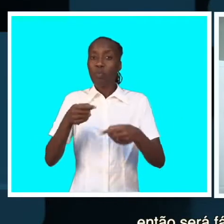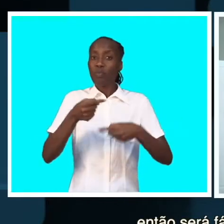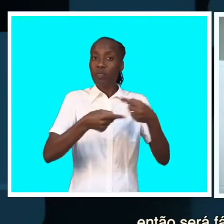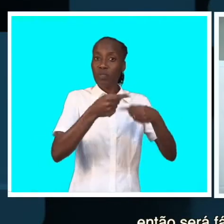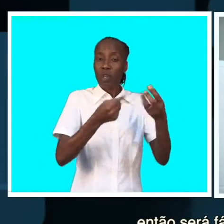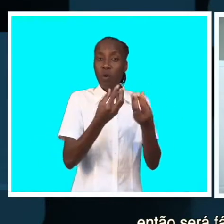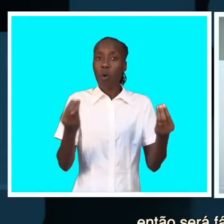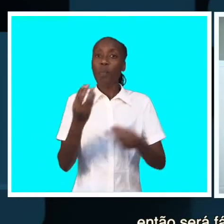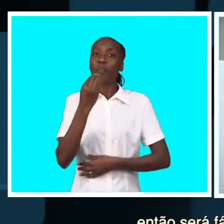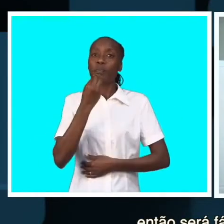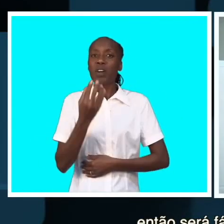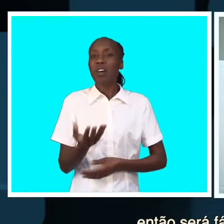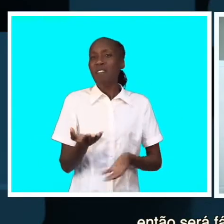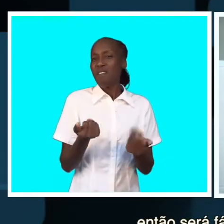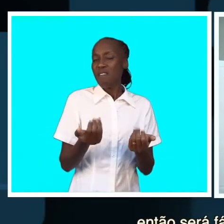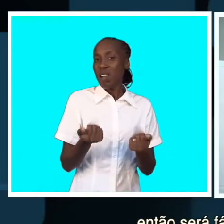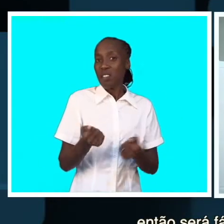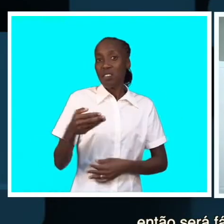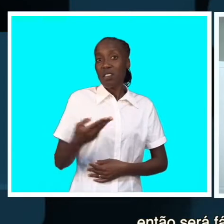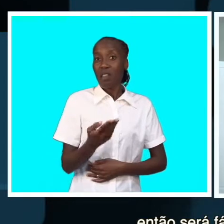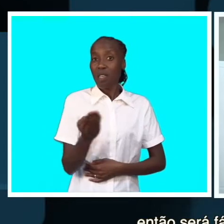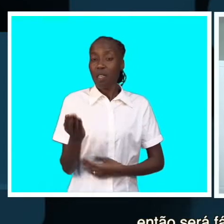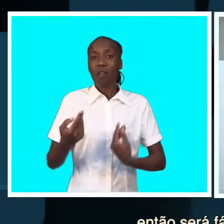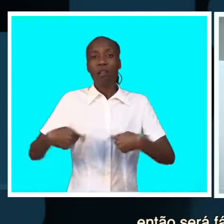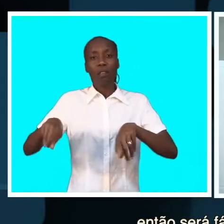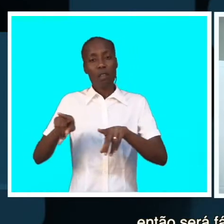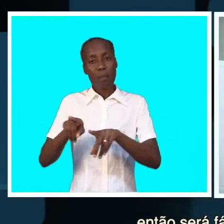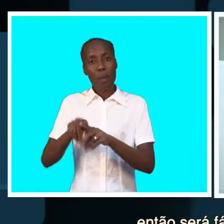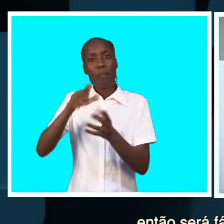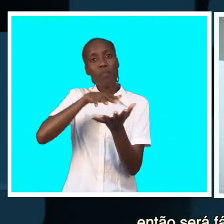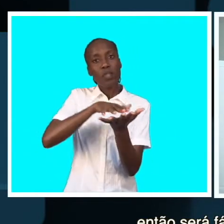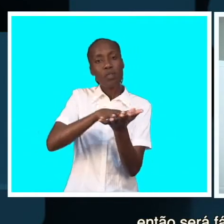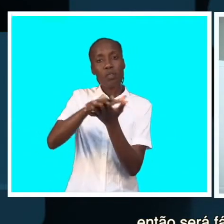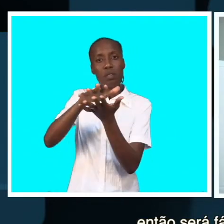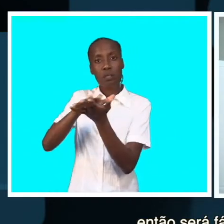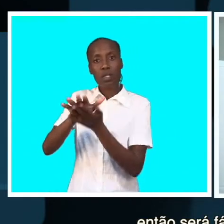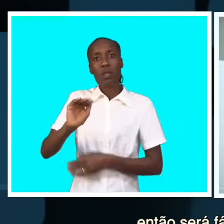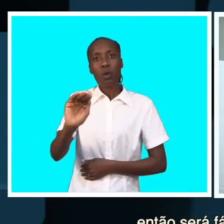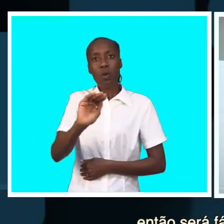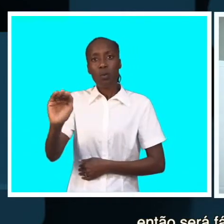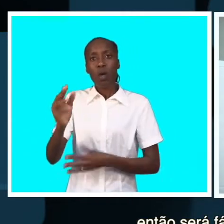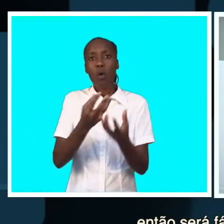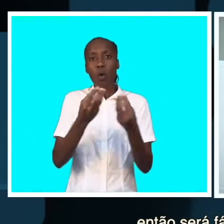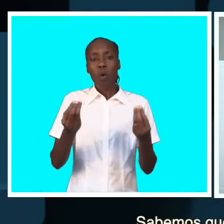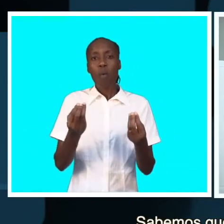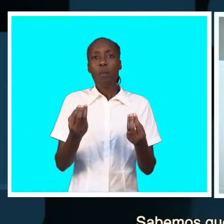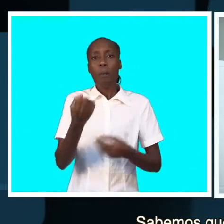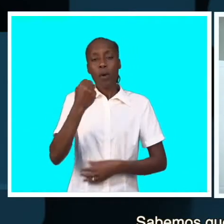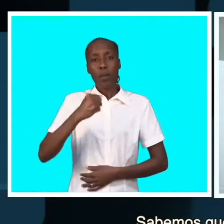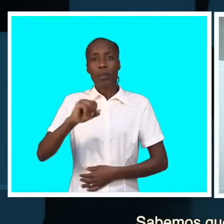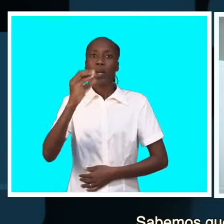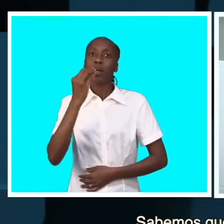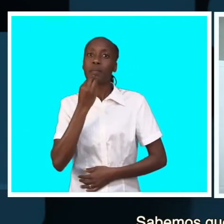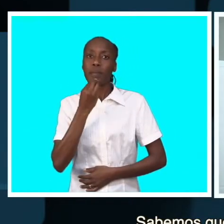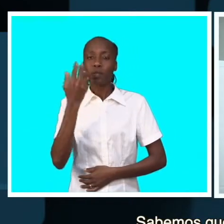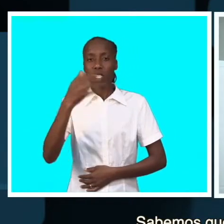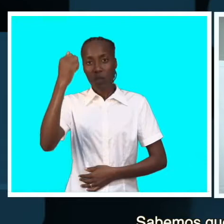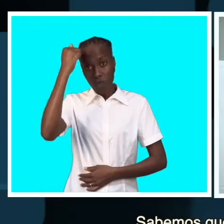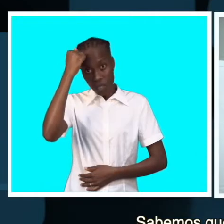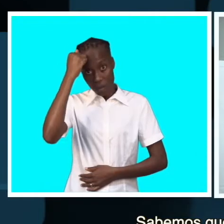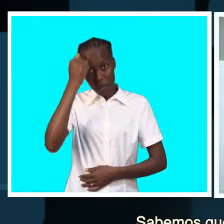Então, assim facilitará a eles também sensibilizar a comunidade como que eles devem se alimentar. Nós sabemos que as